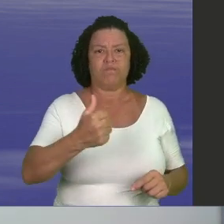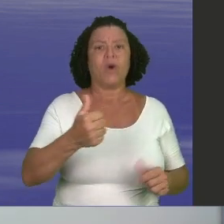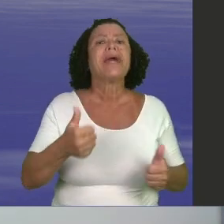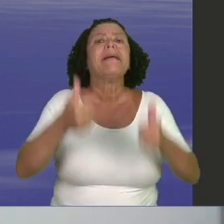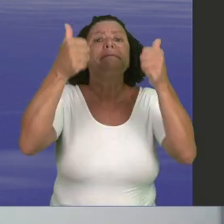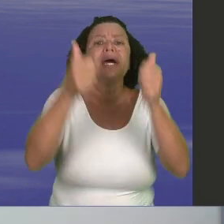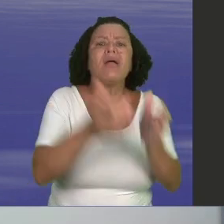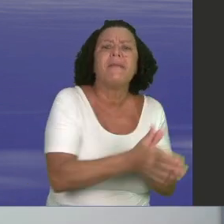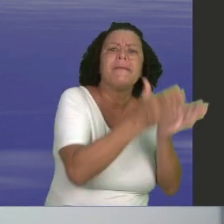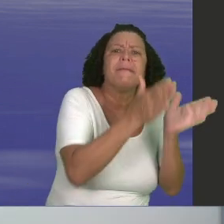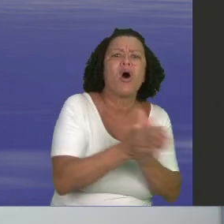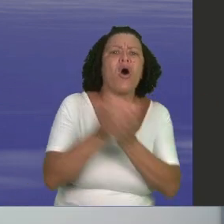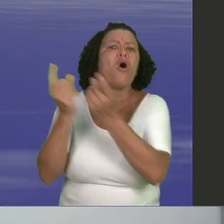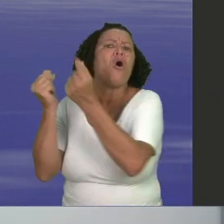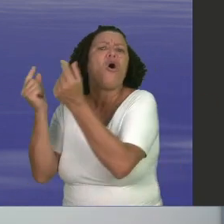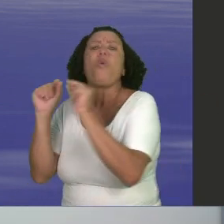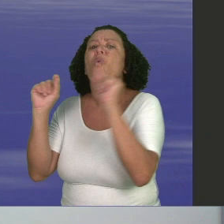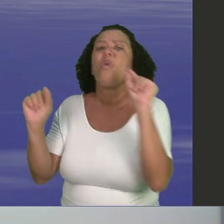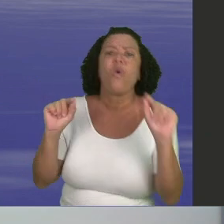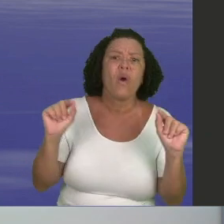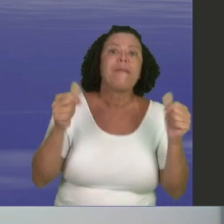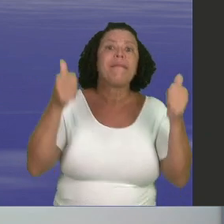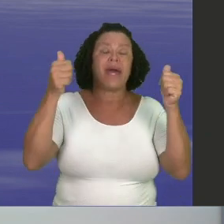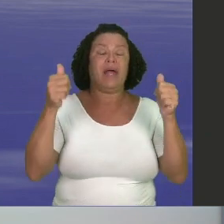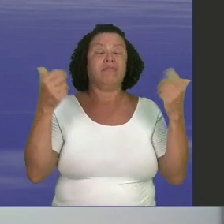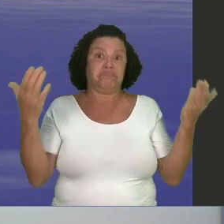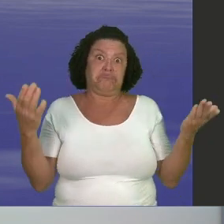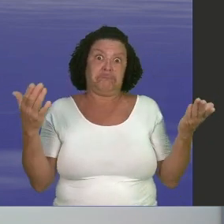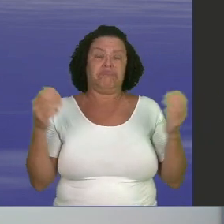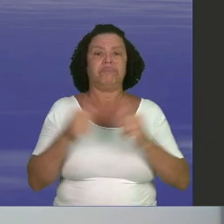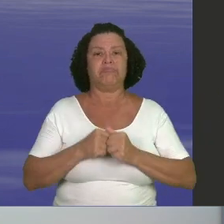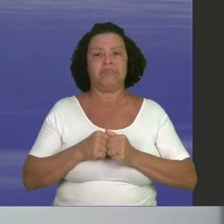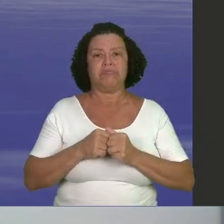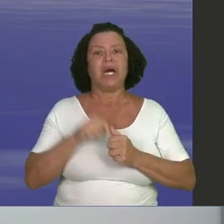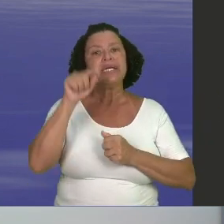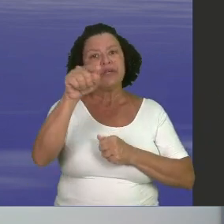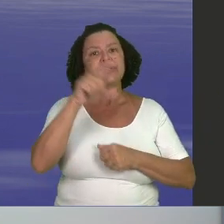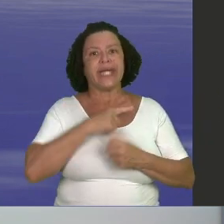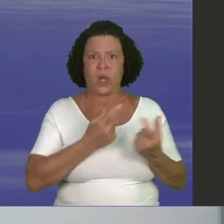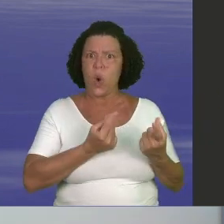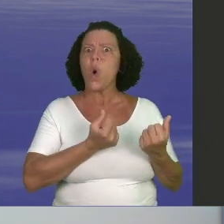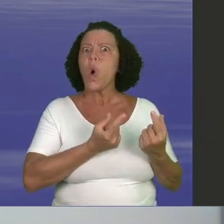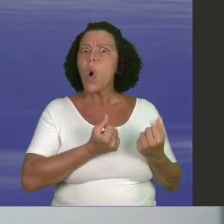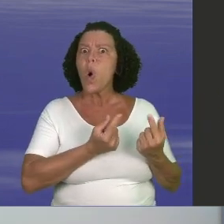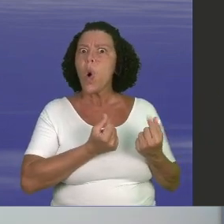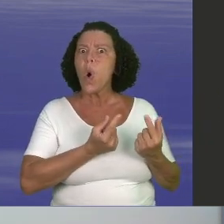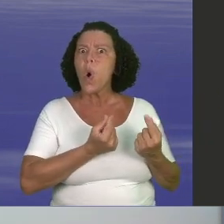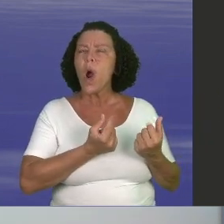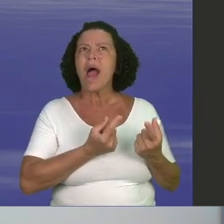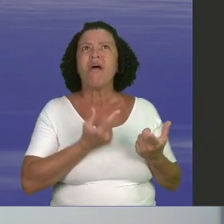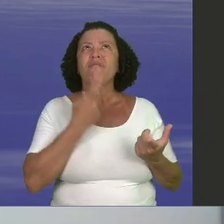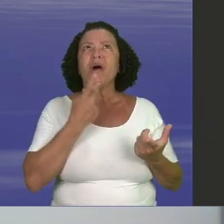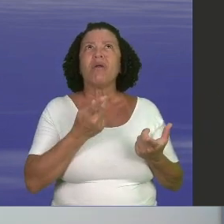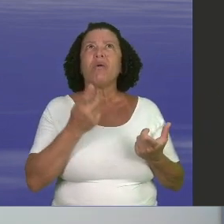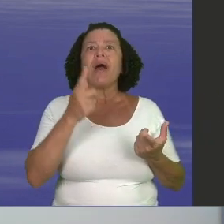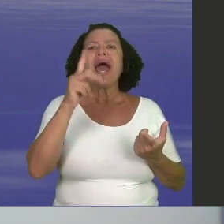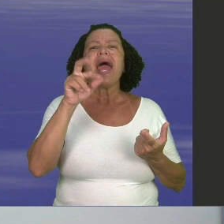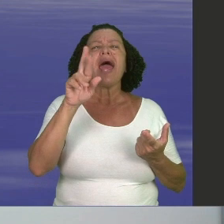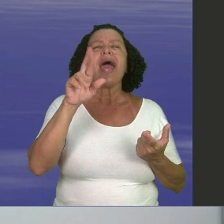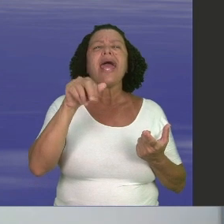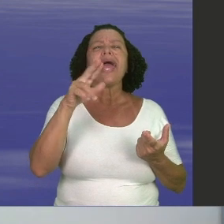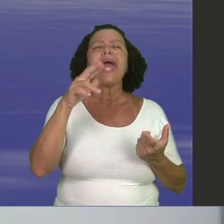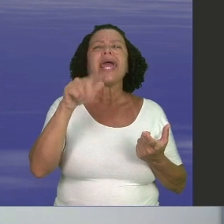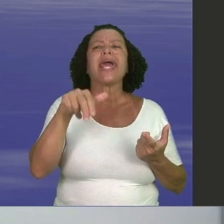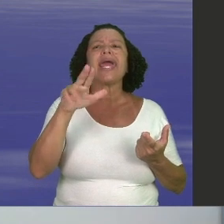É indiferente, porque se você tiver uma riqueza, quando fala riqueza, riqueza não é